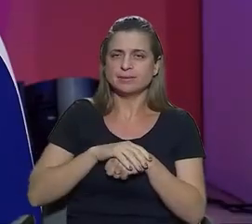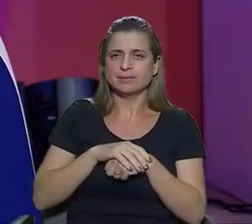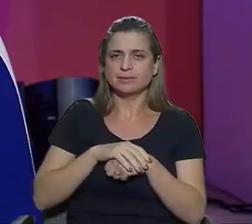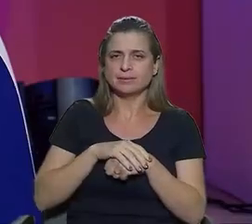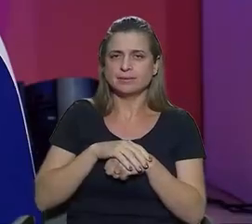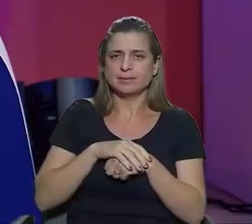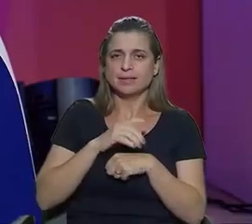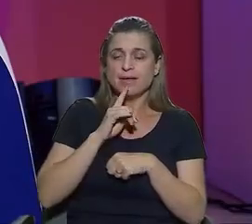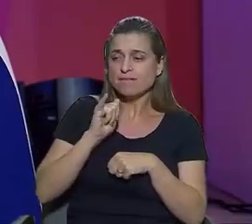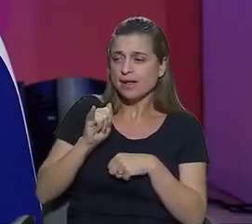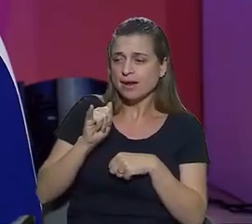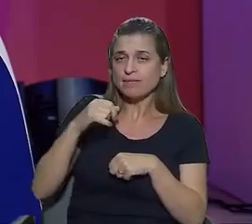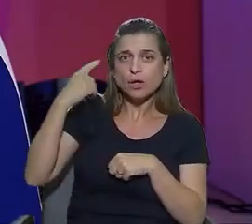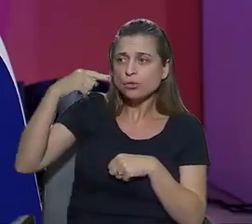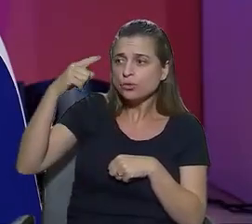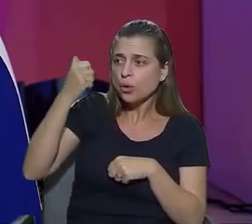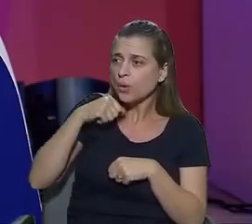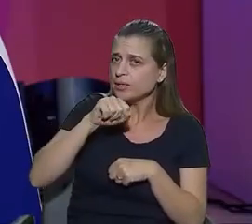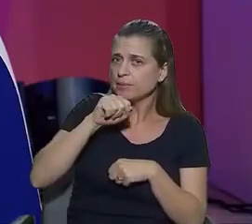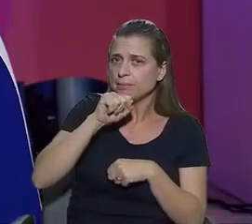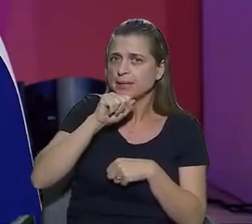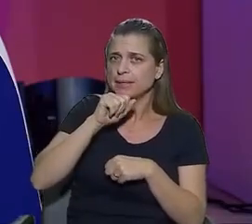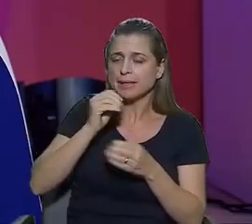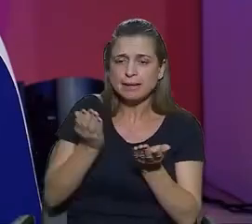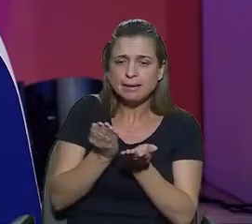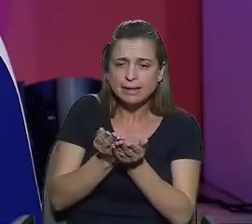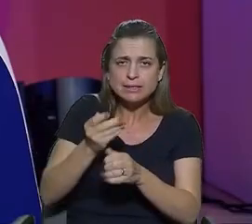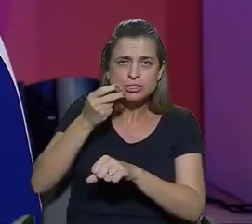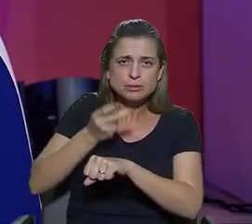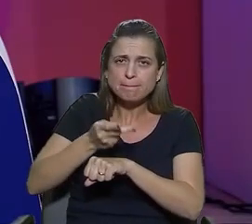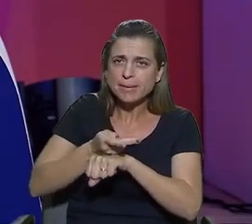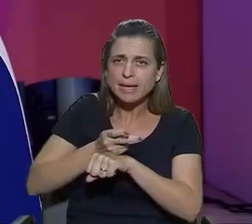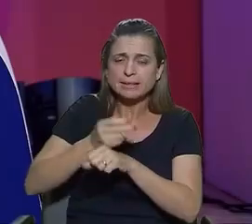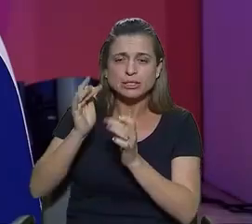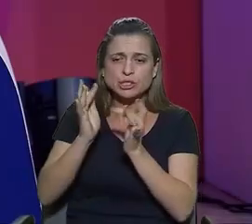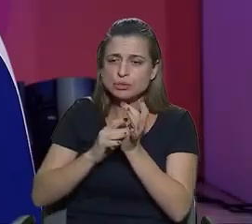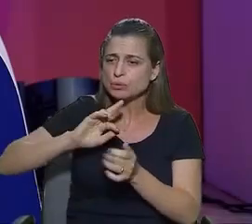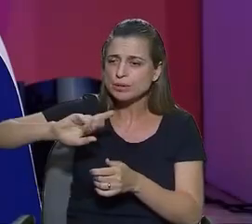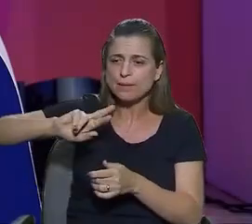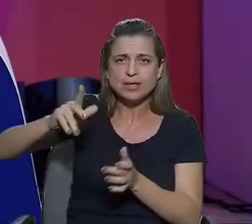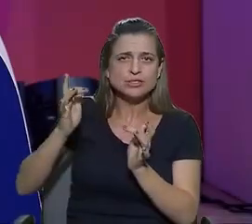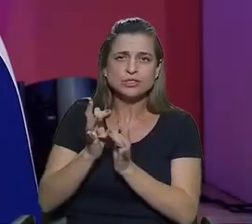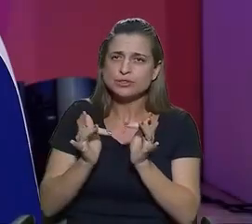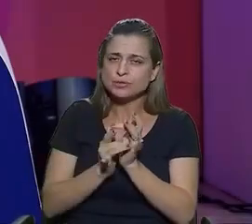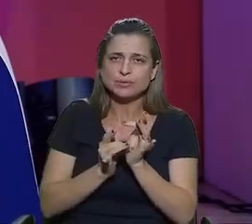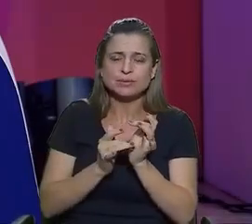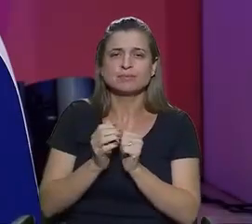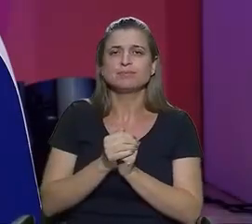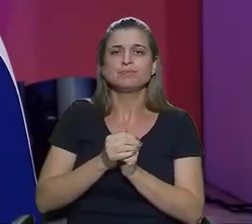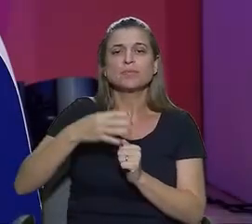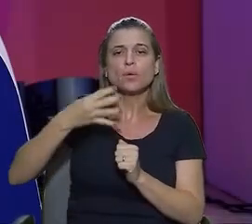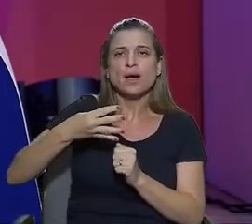isso. Agora é crente de pedra por um Jesus que não é Jesus. 4/4 e 4/5 daquele verão, ali no